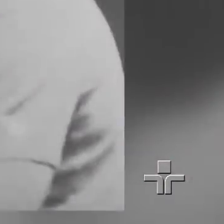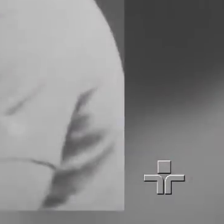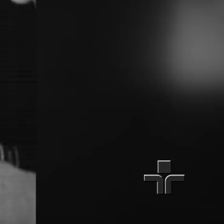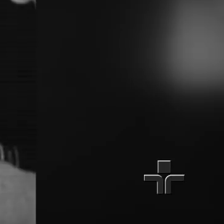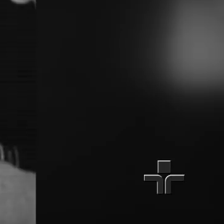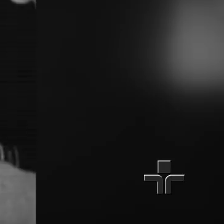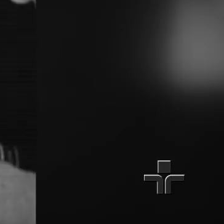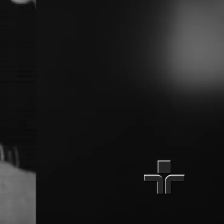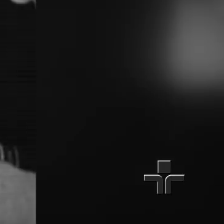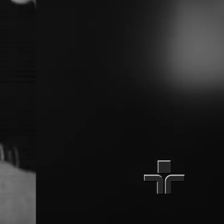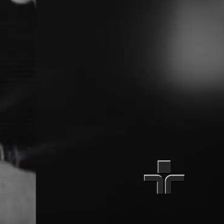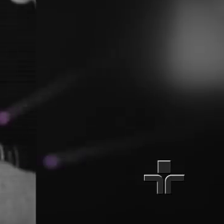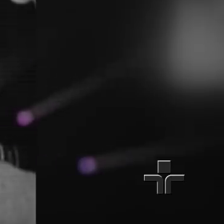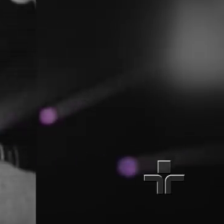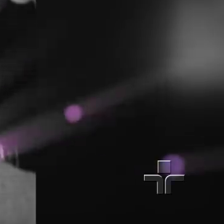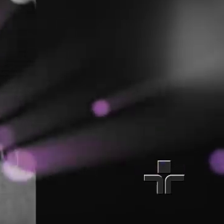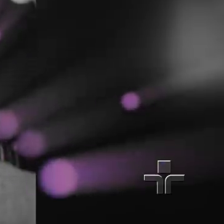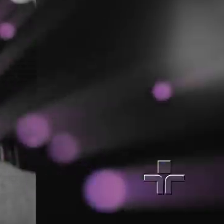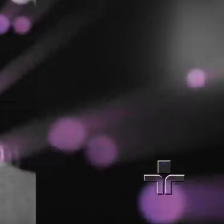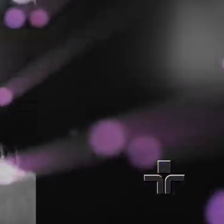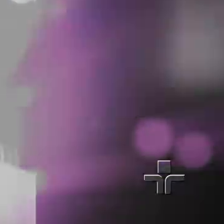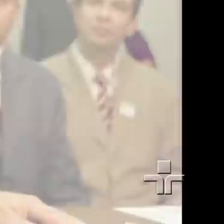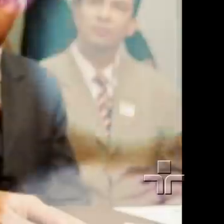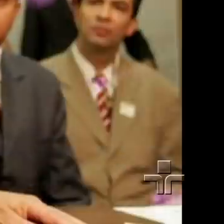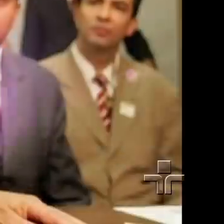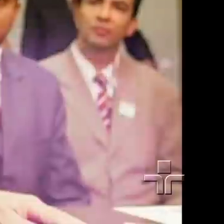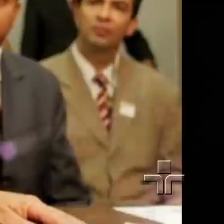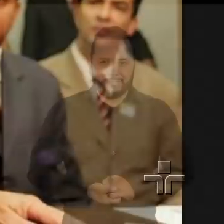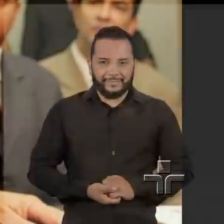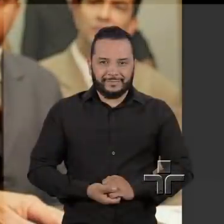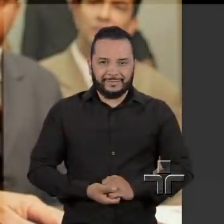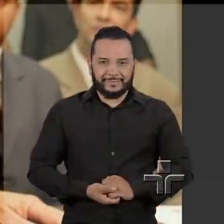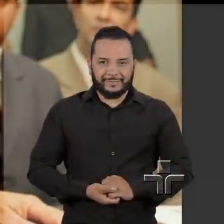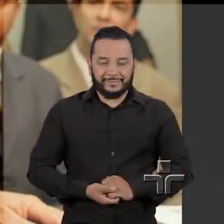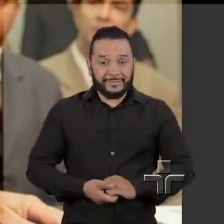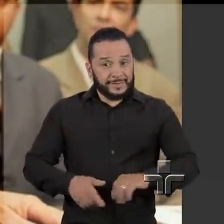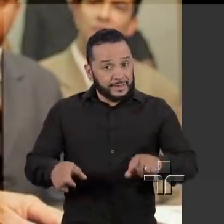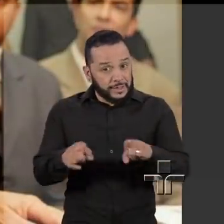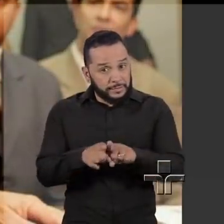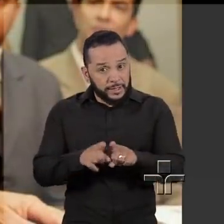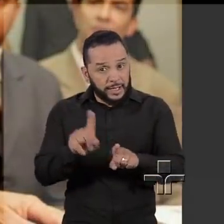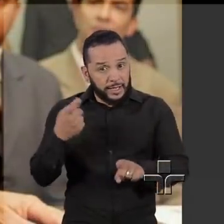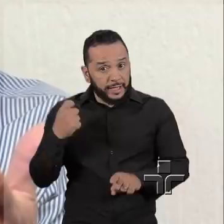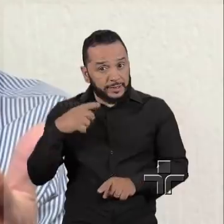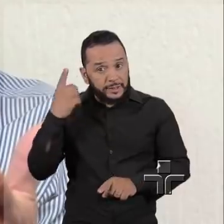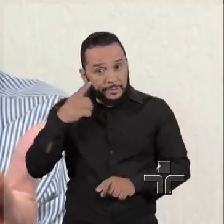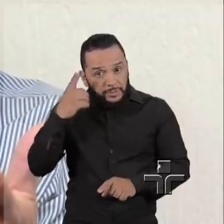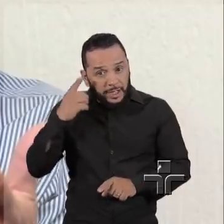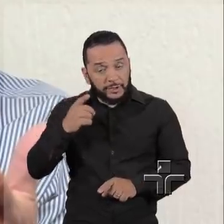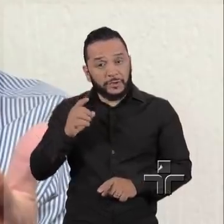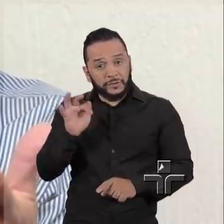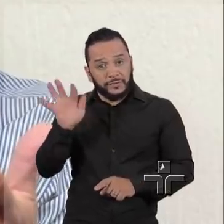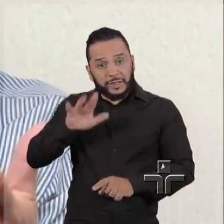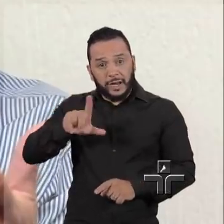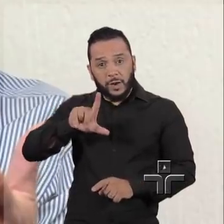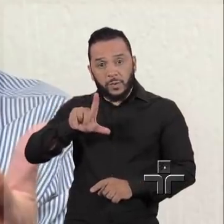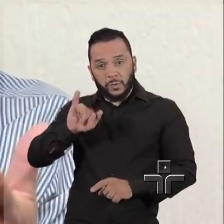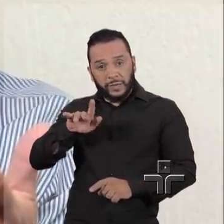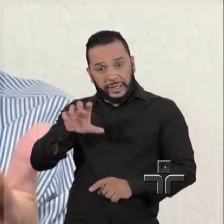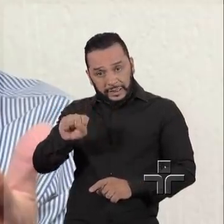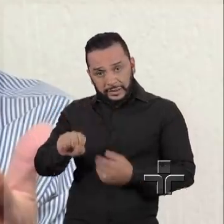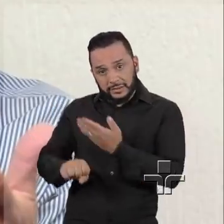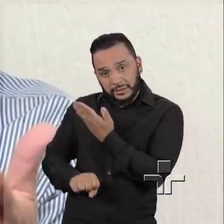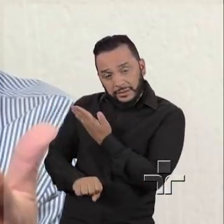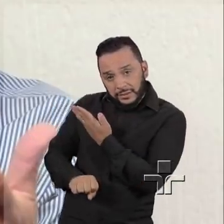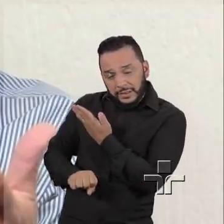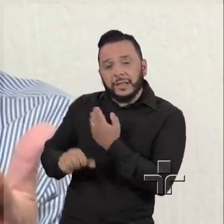Bétio. Uma lágrima sentida. Também perdemos o ex-deputado federal Luiz Carlos Sigmaringa Seixas.